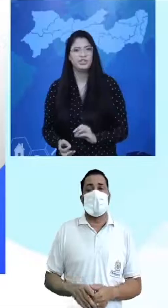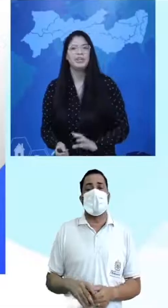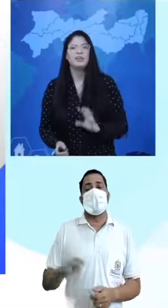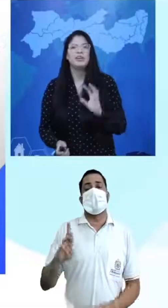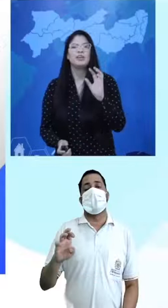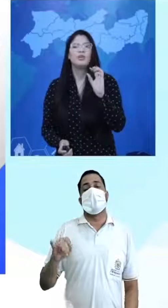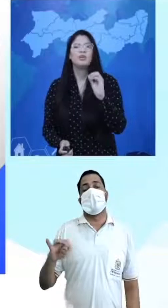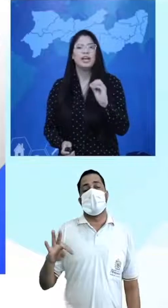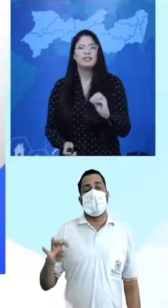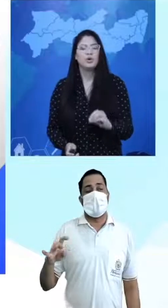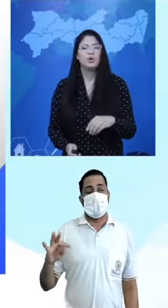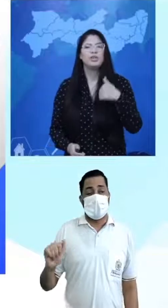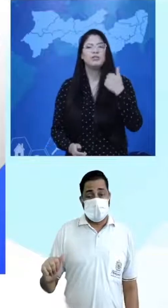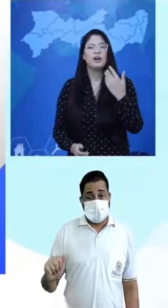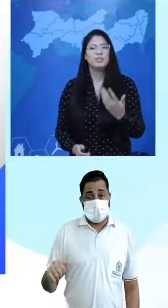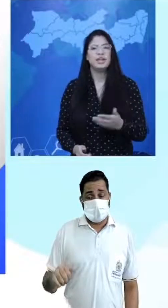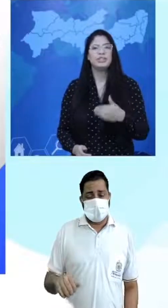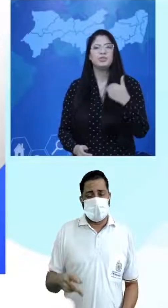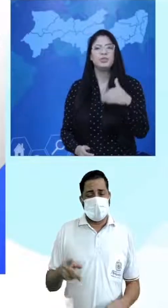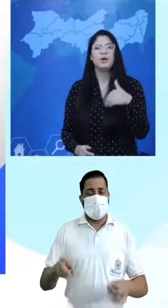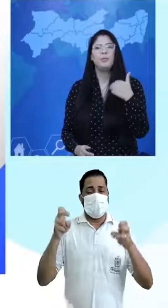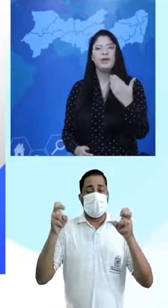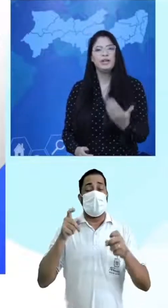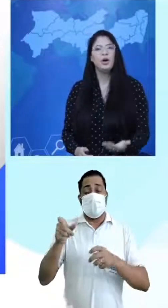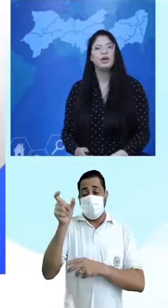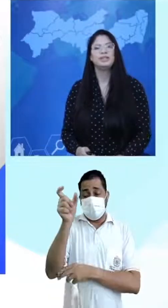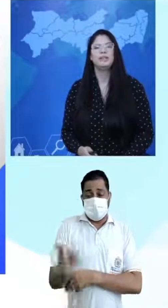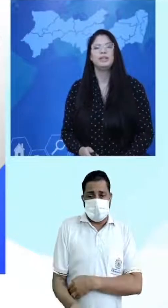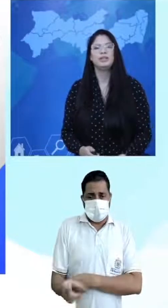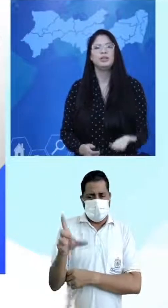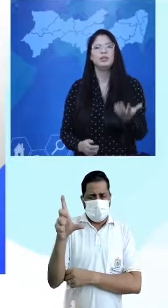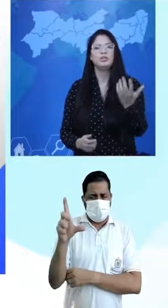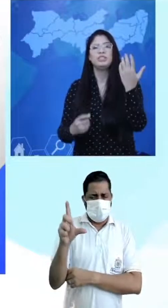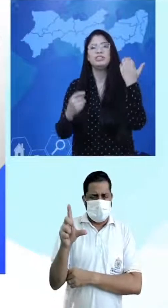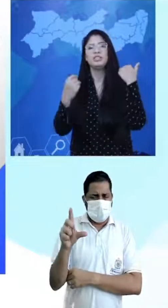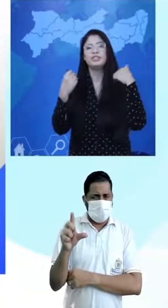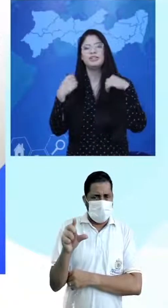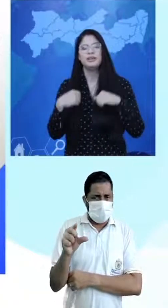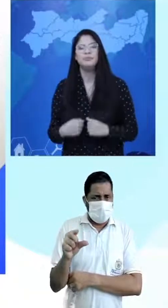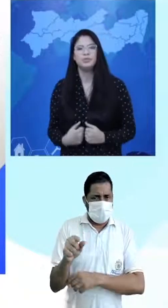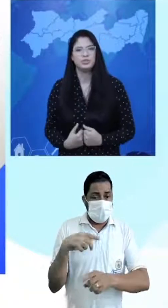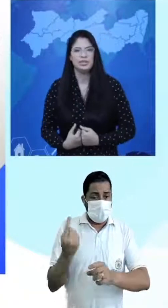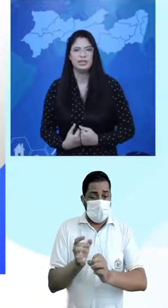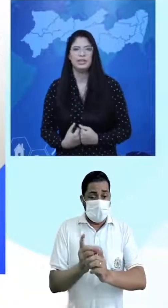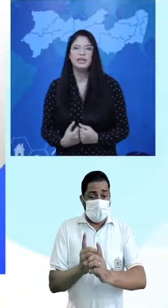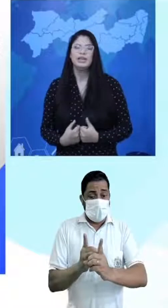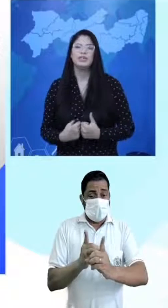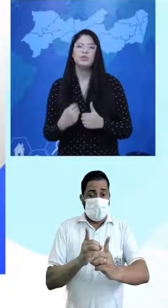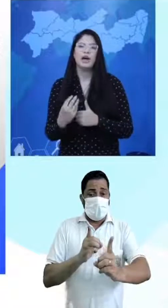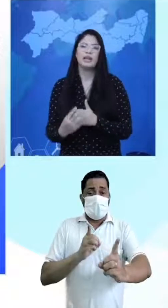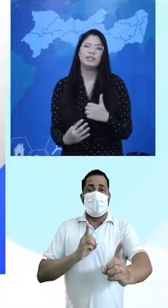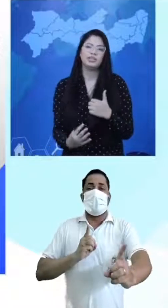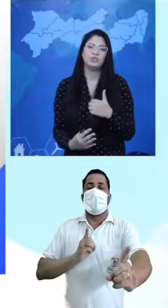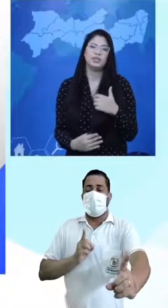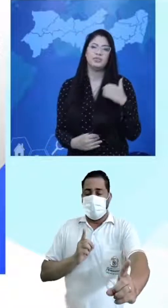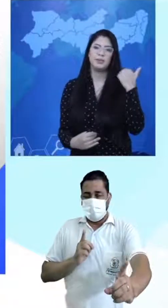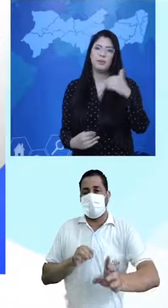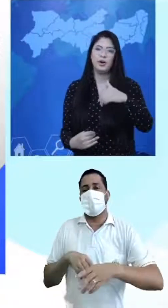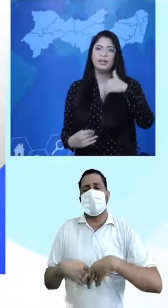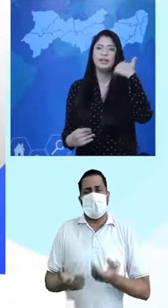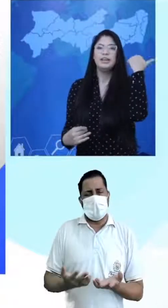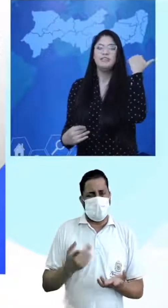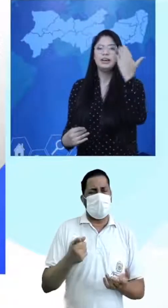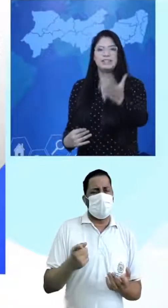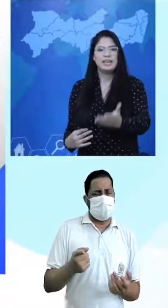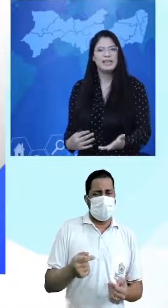Brunelleschi constatou que os objetos ficam menores à medida que nos distanciamos dele. Então, estudante, você